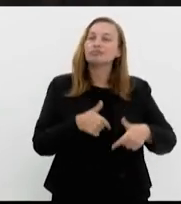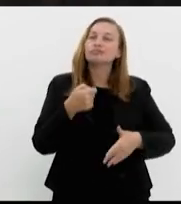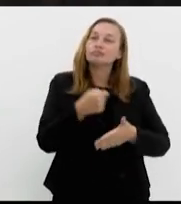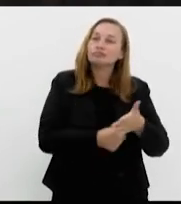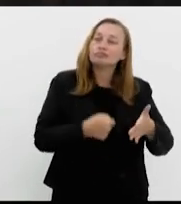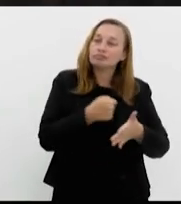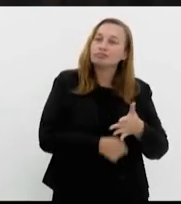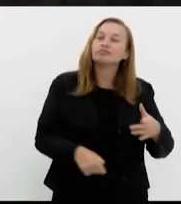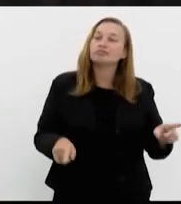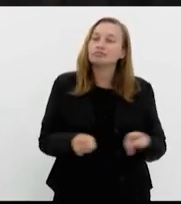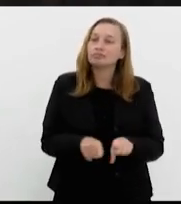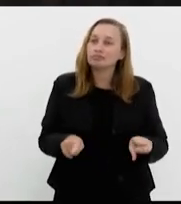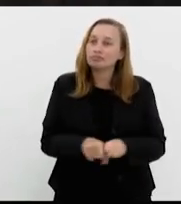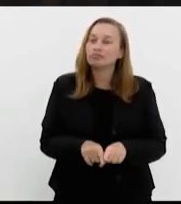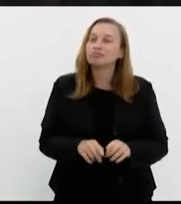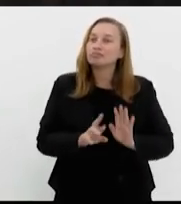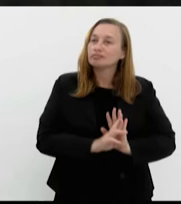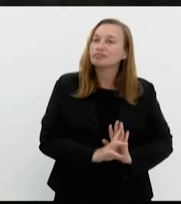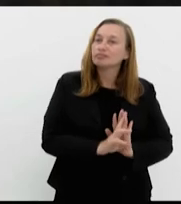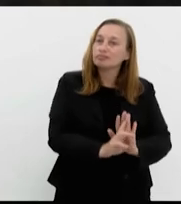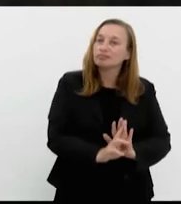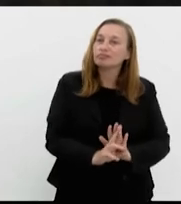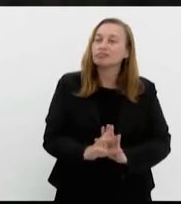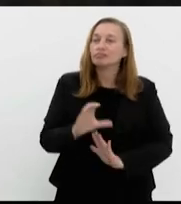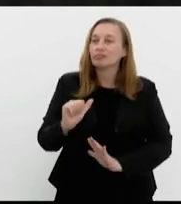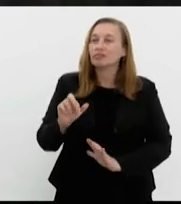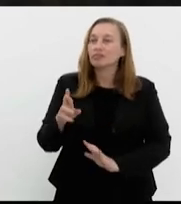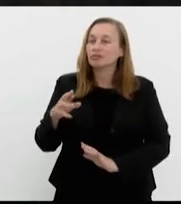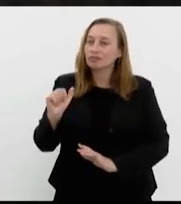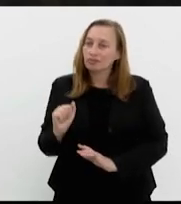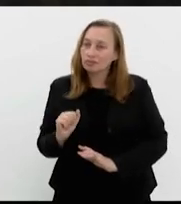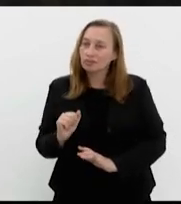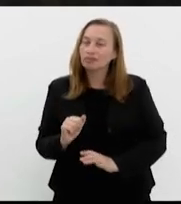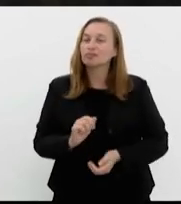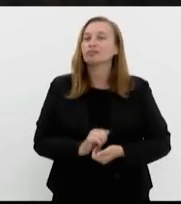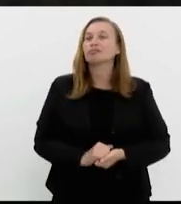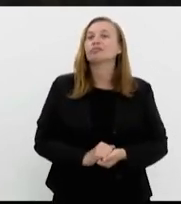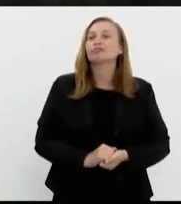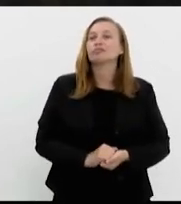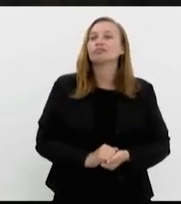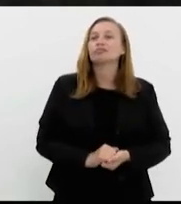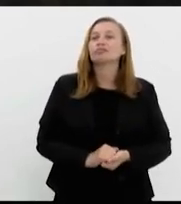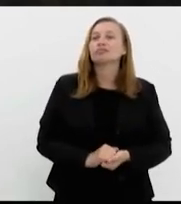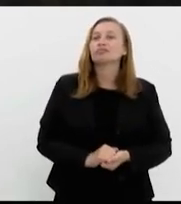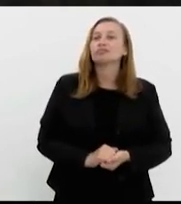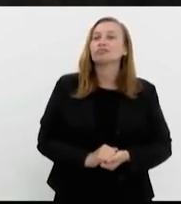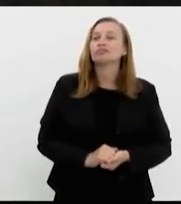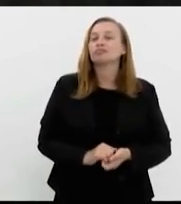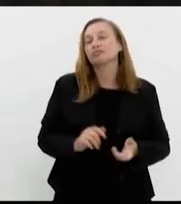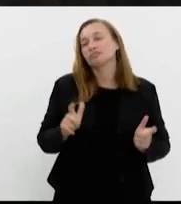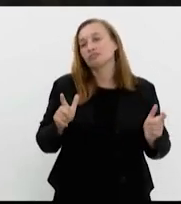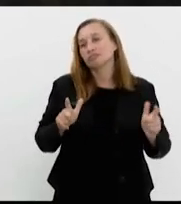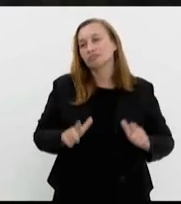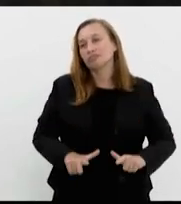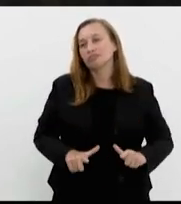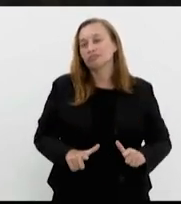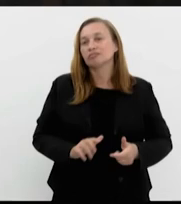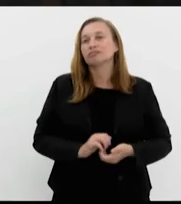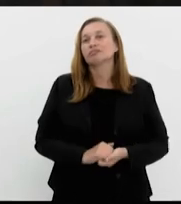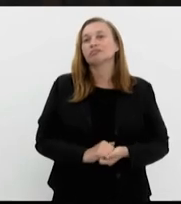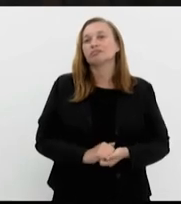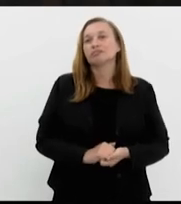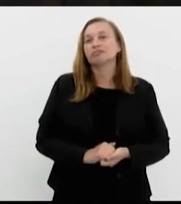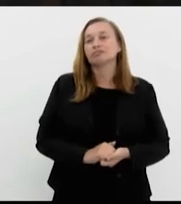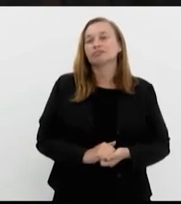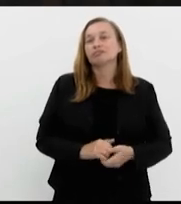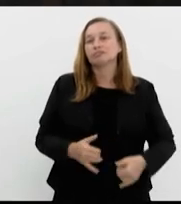também, representar aqui as cariocas e as fluminenses, né, nesse espaço, e dizer que é